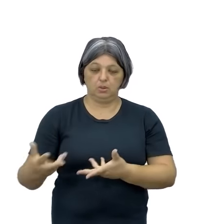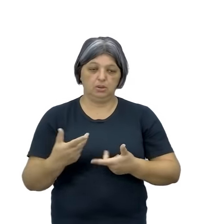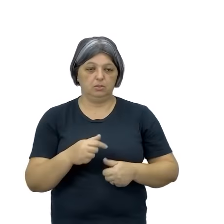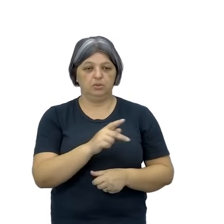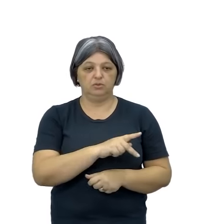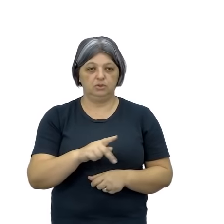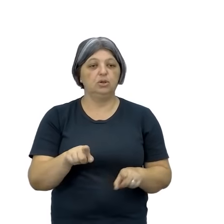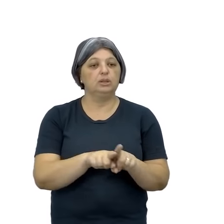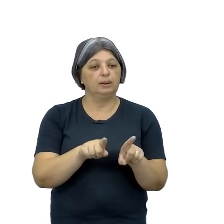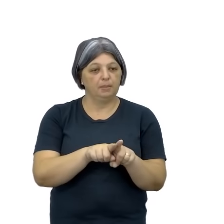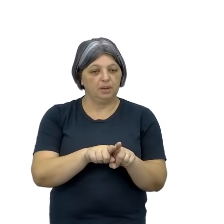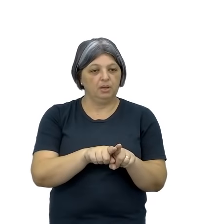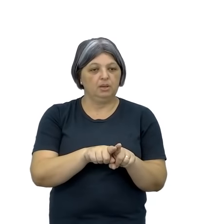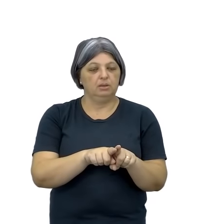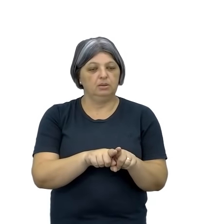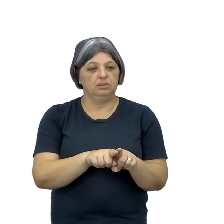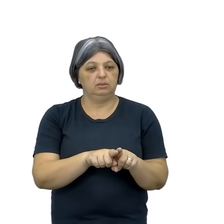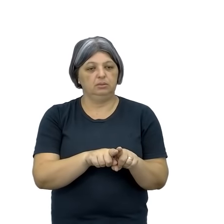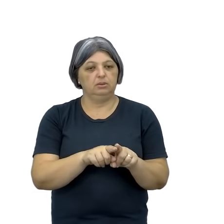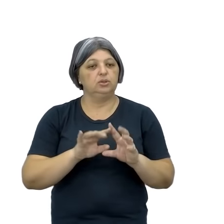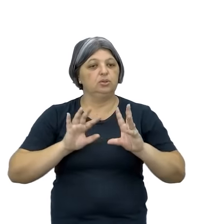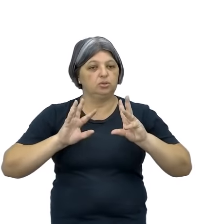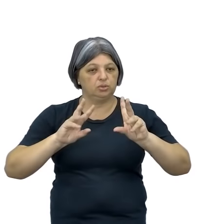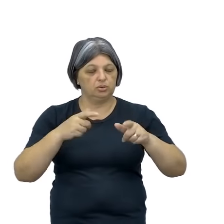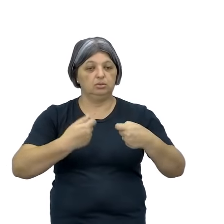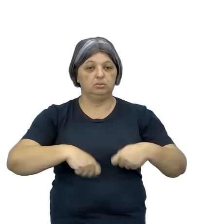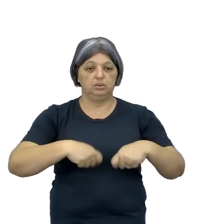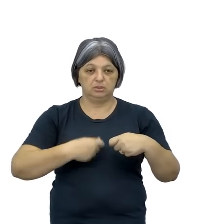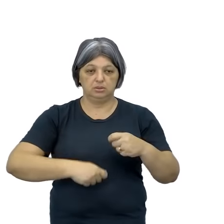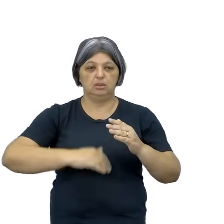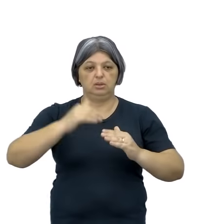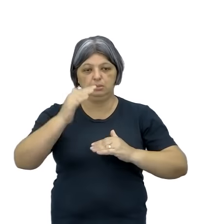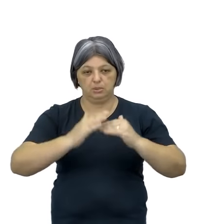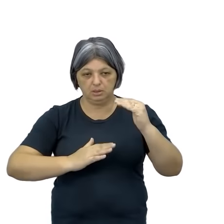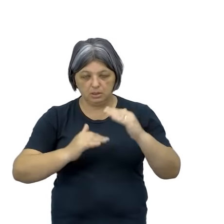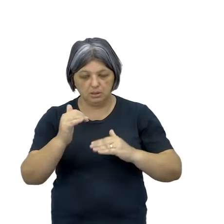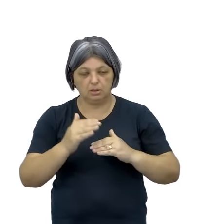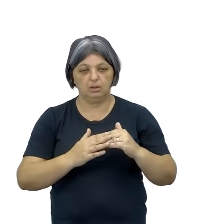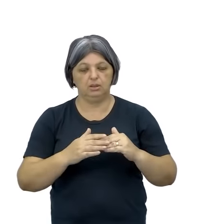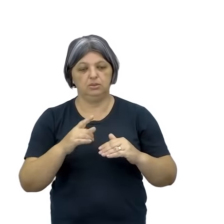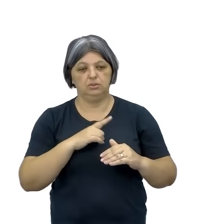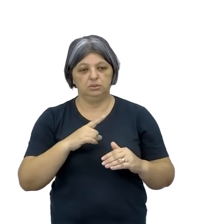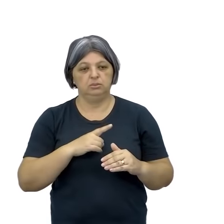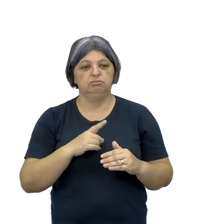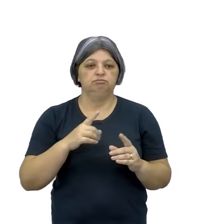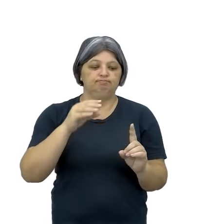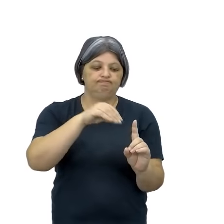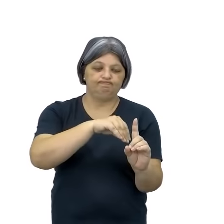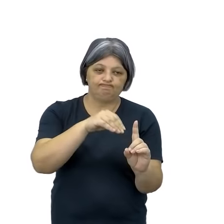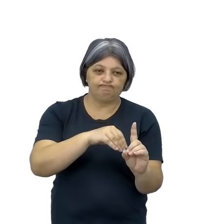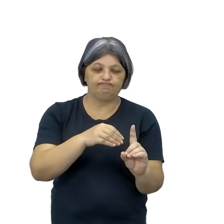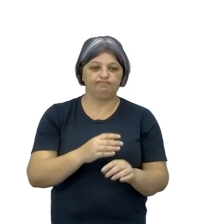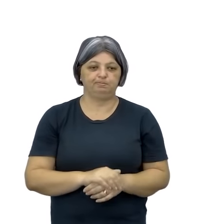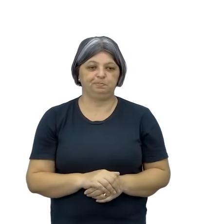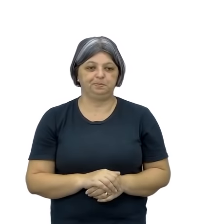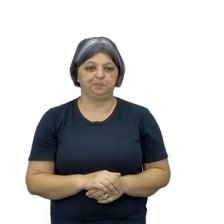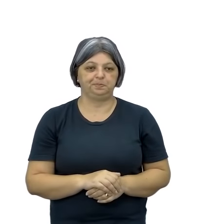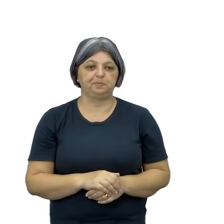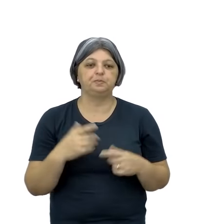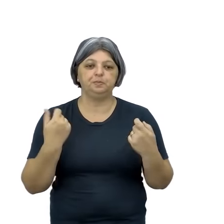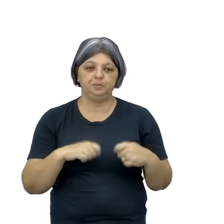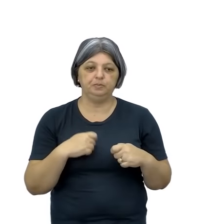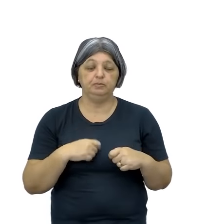do levantamento das necessidades, né, das habilidades que estavam com mais fragilidade, então, por meio